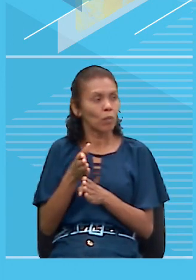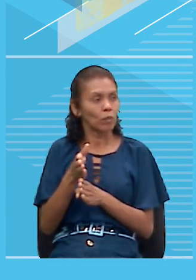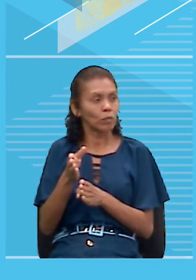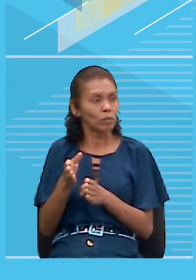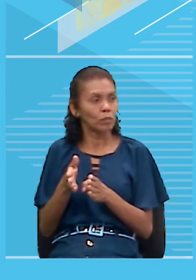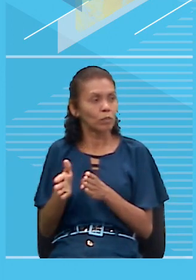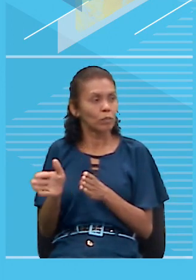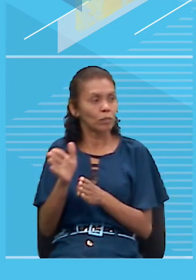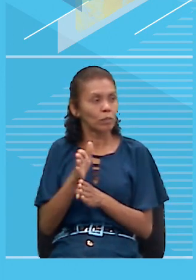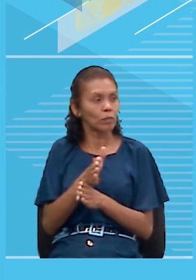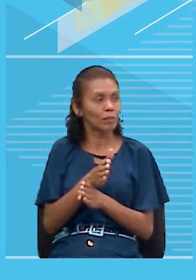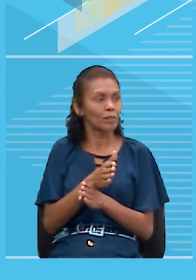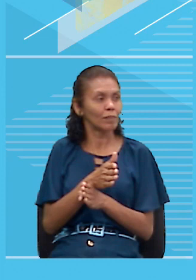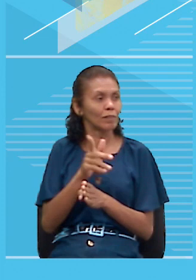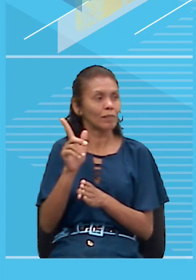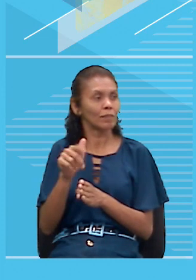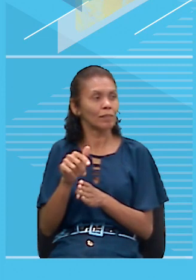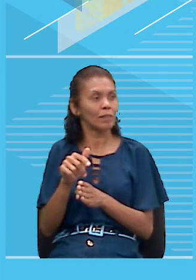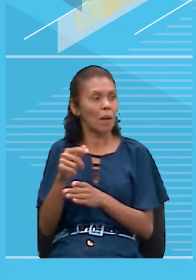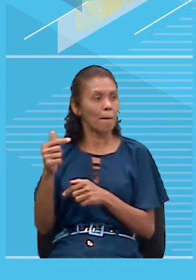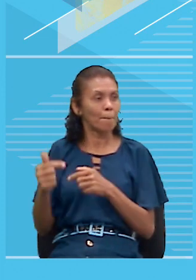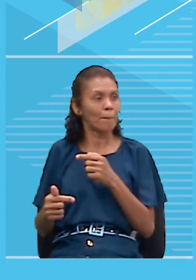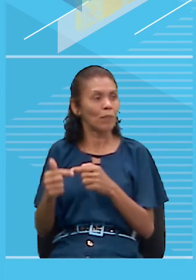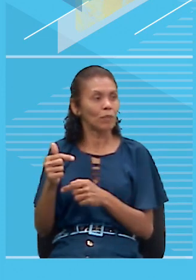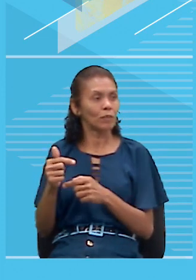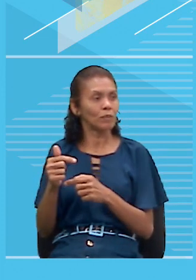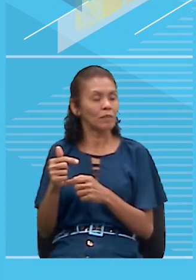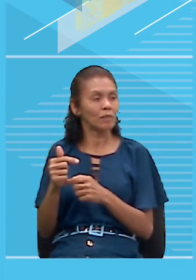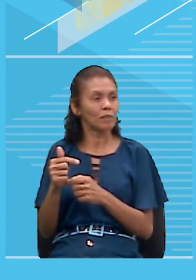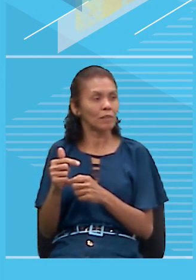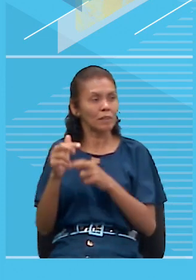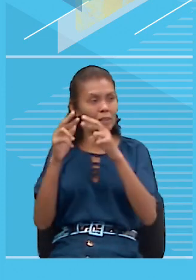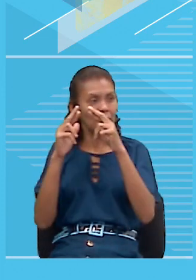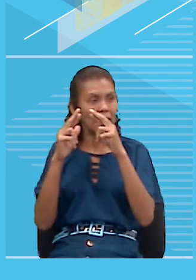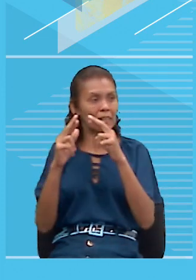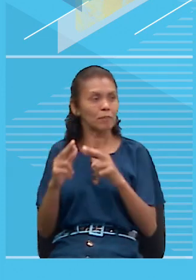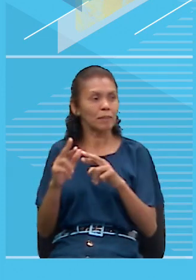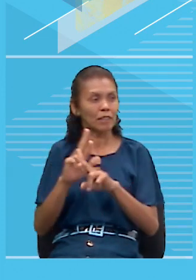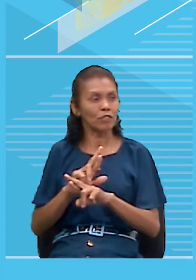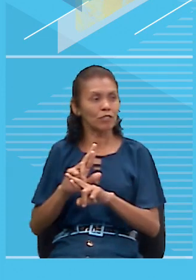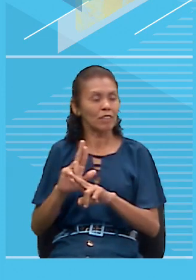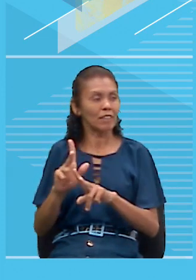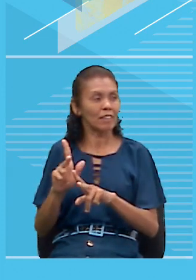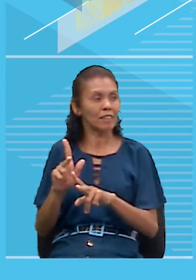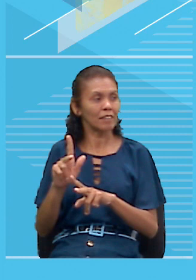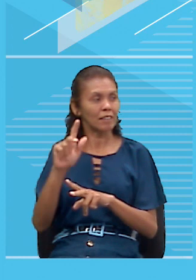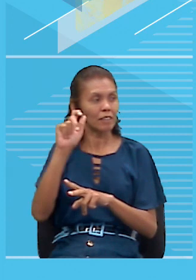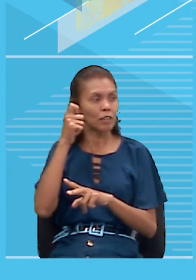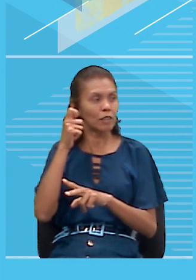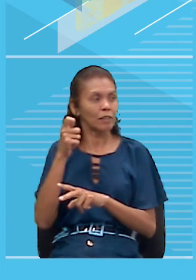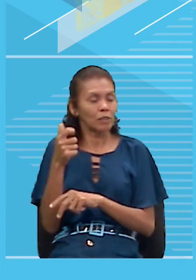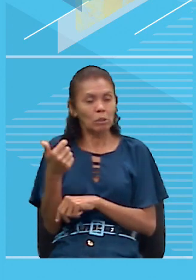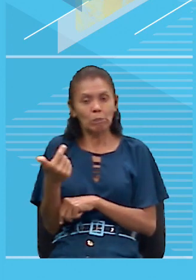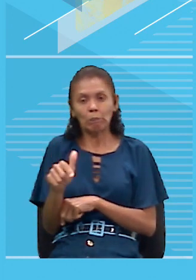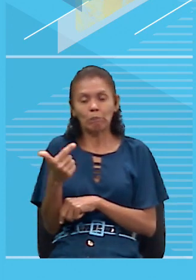caso lá da minha amiga Adriana que derrubaram o muro dela ela foi obrigada a conviver com vizinho fico imaginando Aquela minha